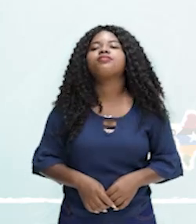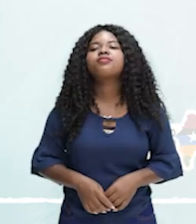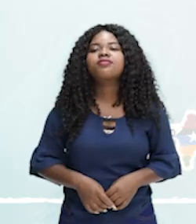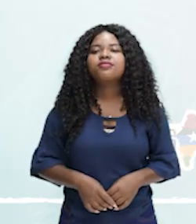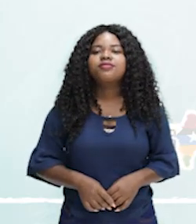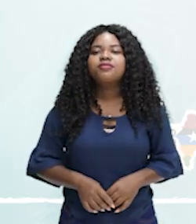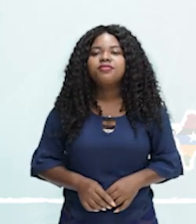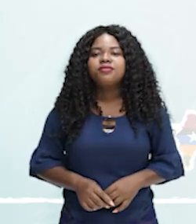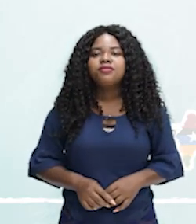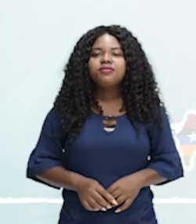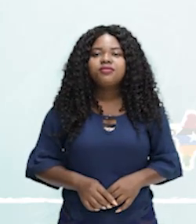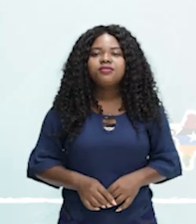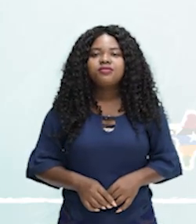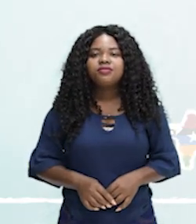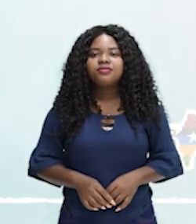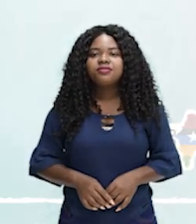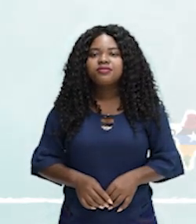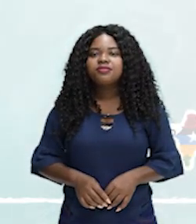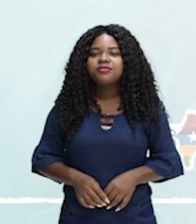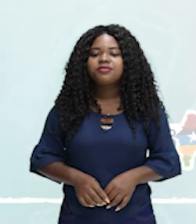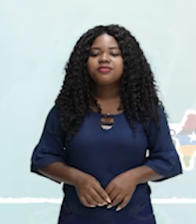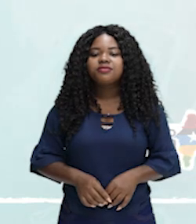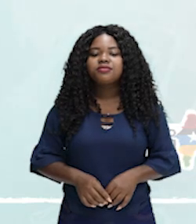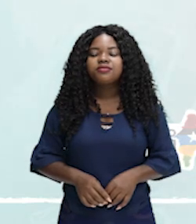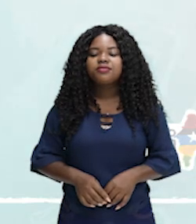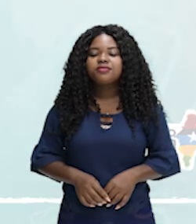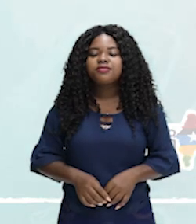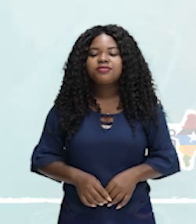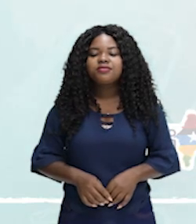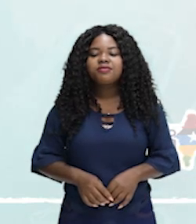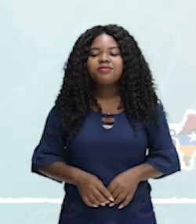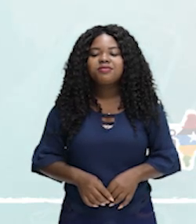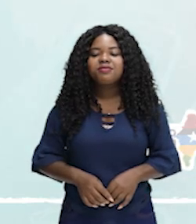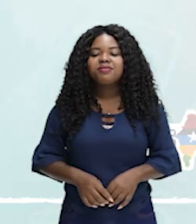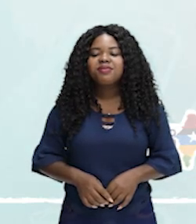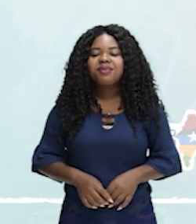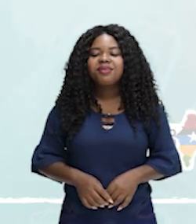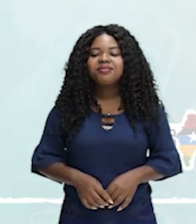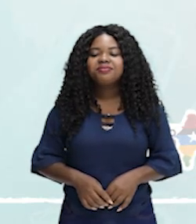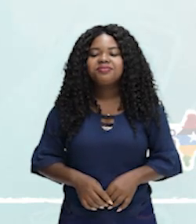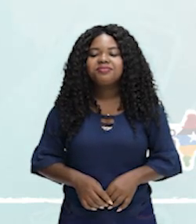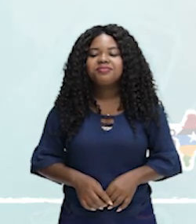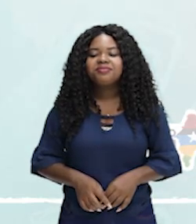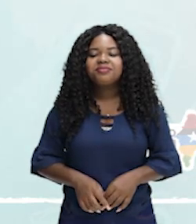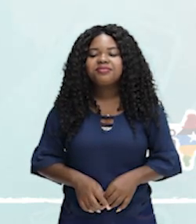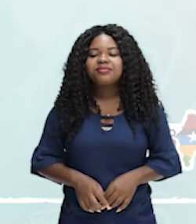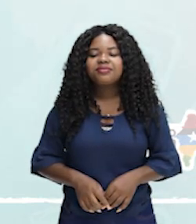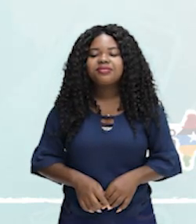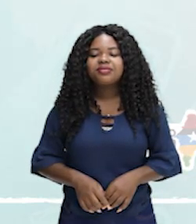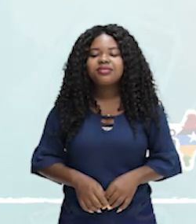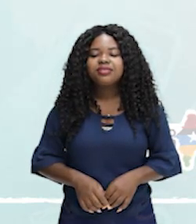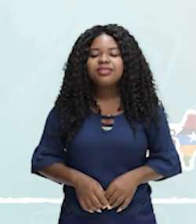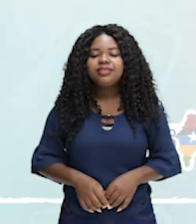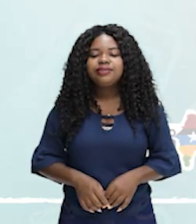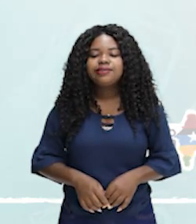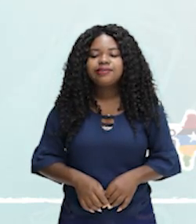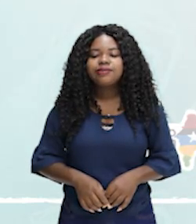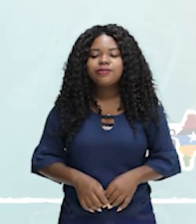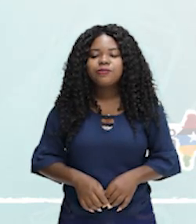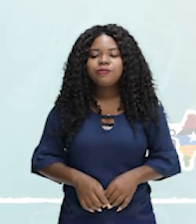foi contaminado por água sanitária e o suco de maçã substituído por soda cáustica,